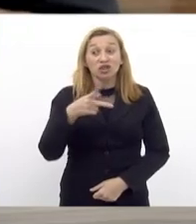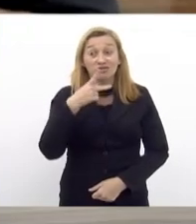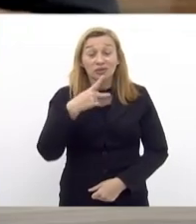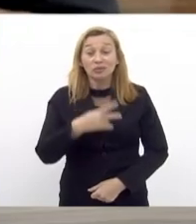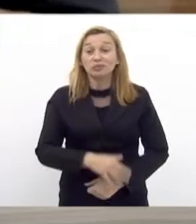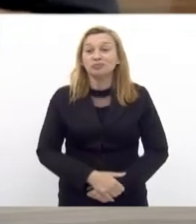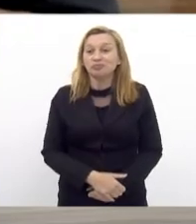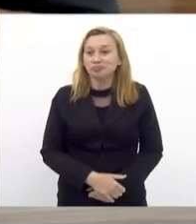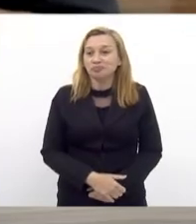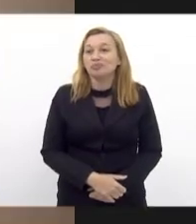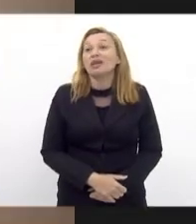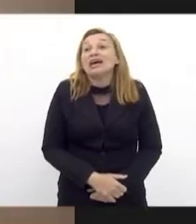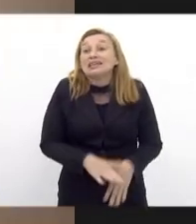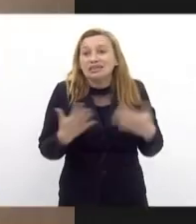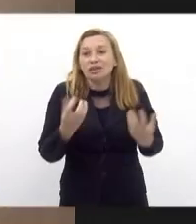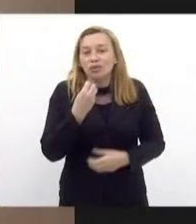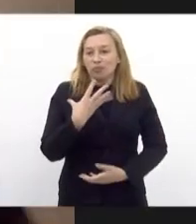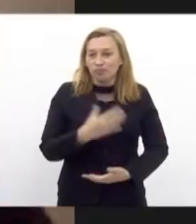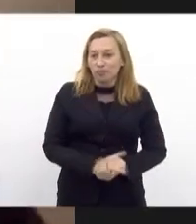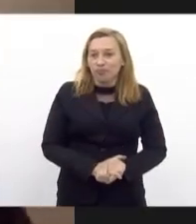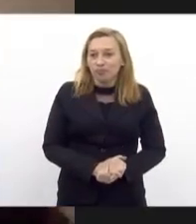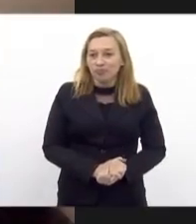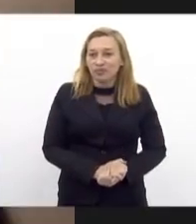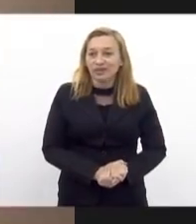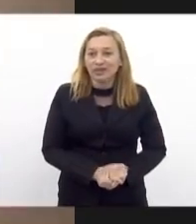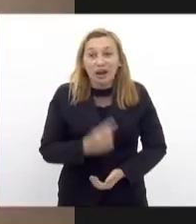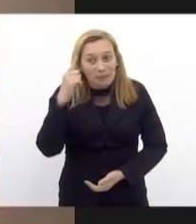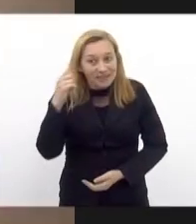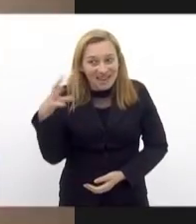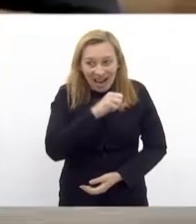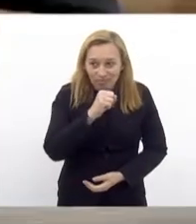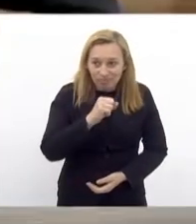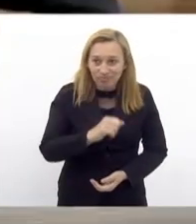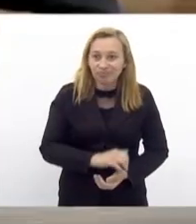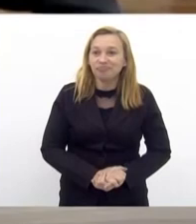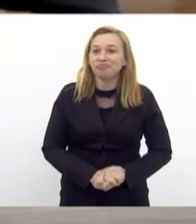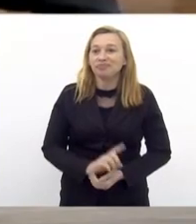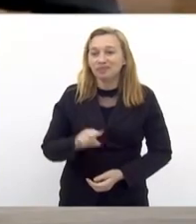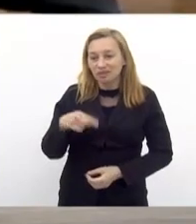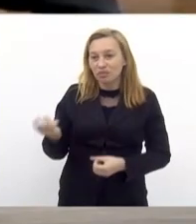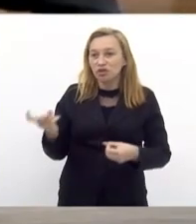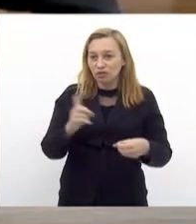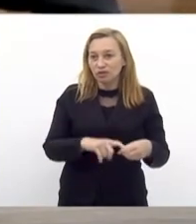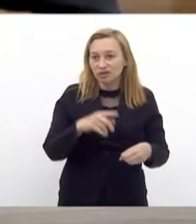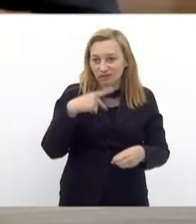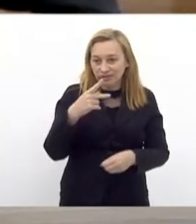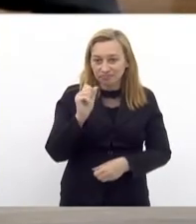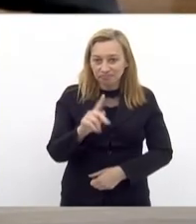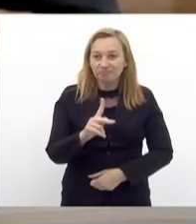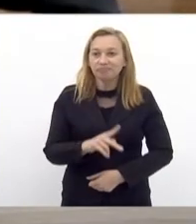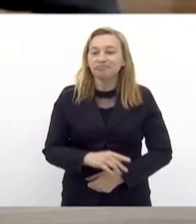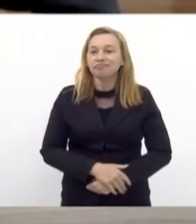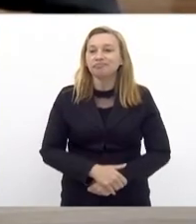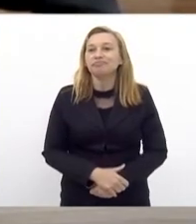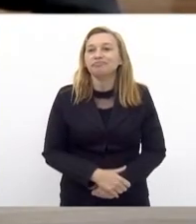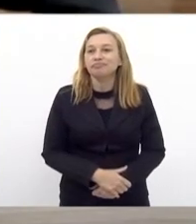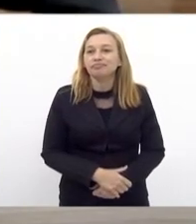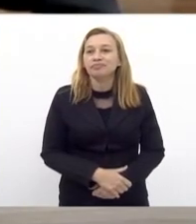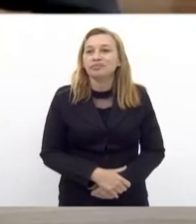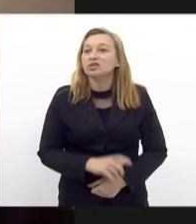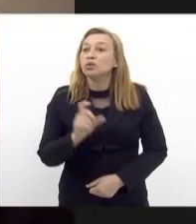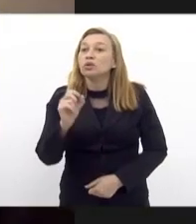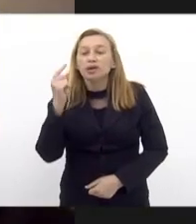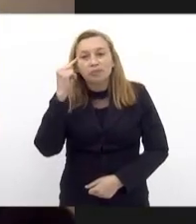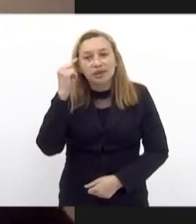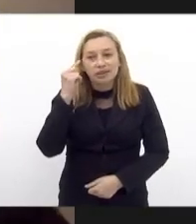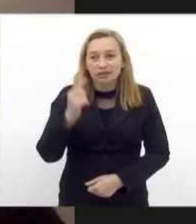para concluir. Ah, então tá bom. O que pensa rapidamente... Ah, não, depois volta, depois vamos voltar a palavra, senão... Maravilha. Rapidamente. O que ele